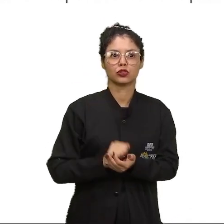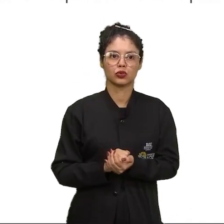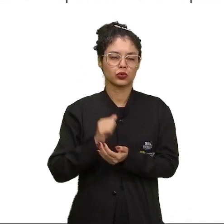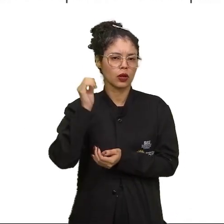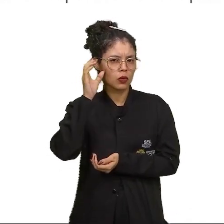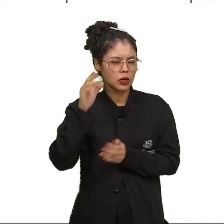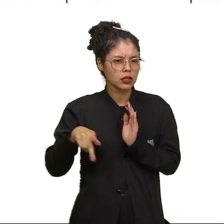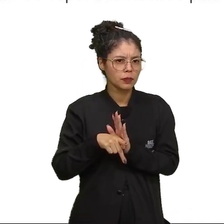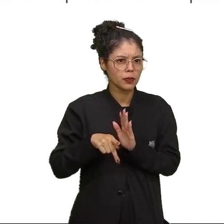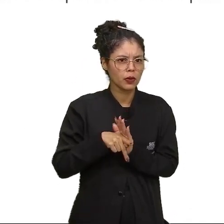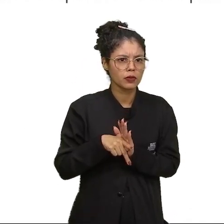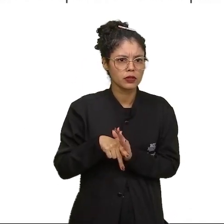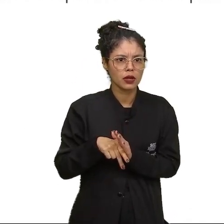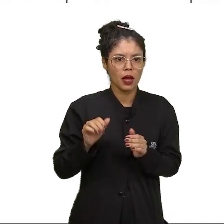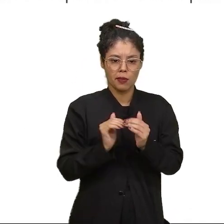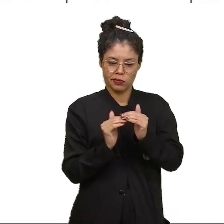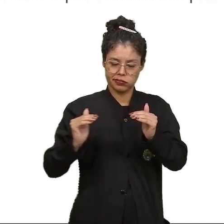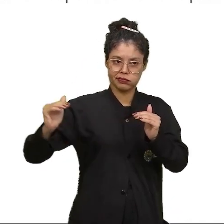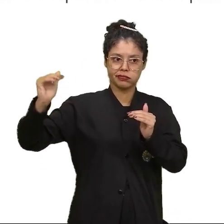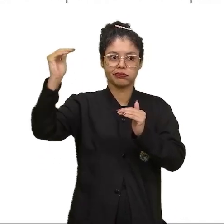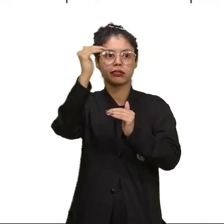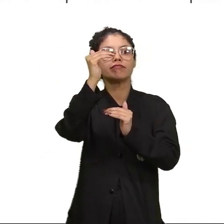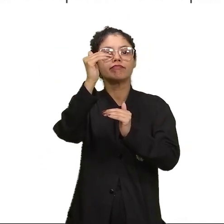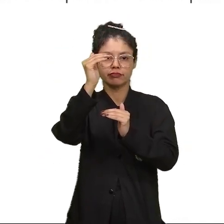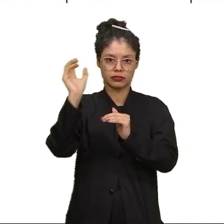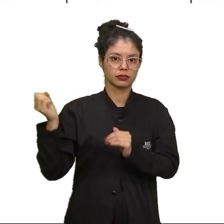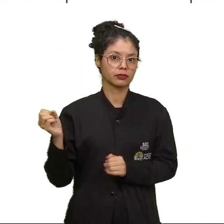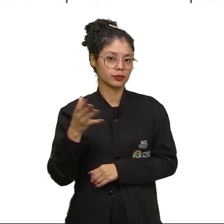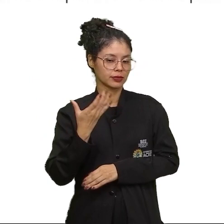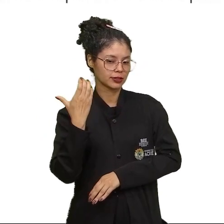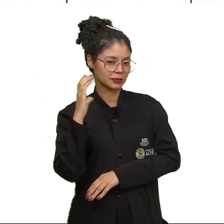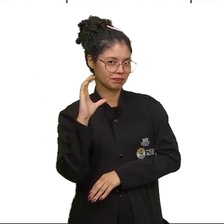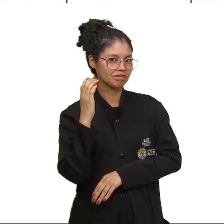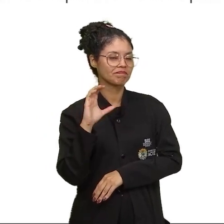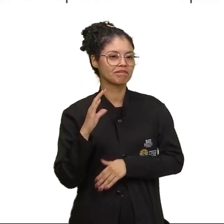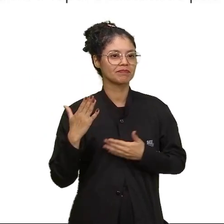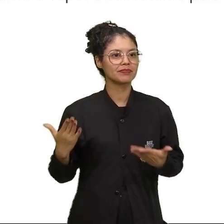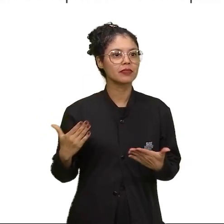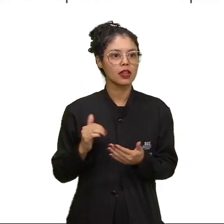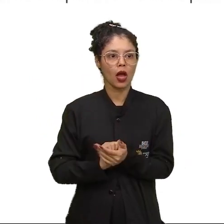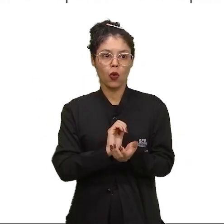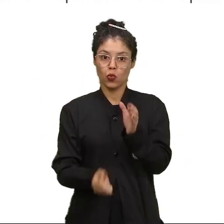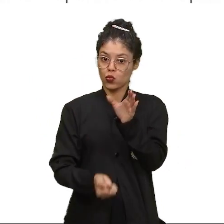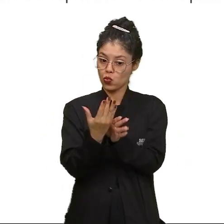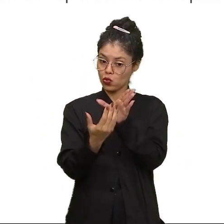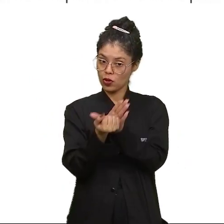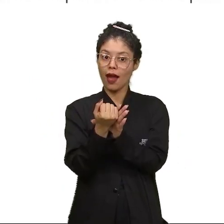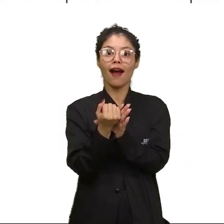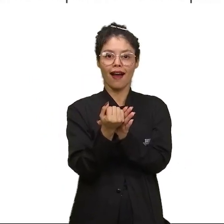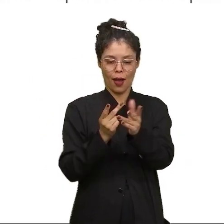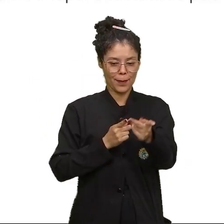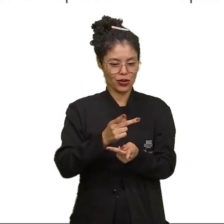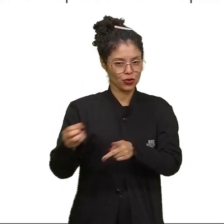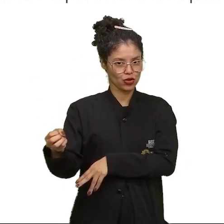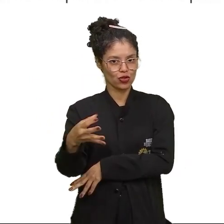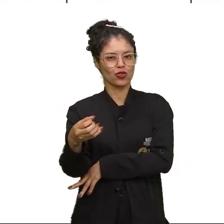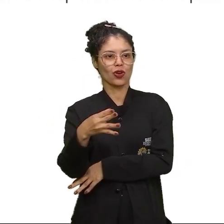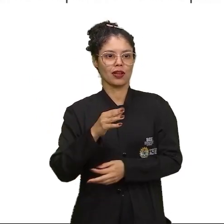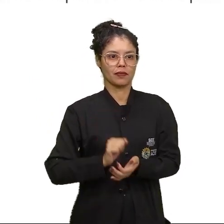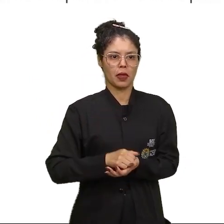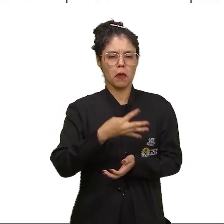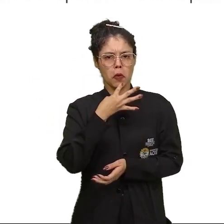se concentrado nas potencialidades da nova ciência, com as suas invenções e projetos. Não é por